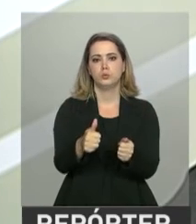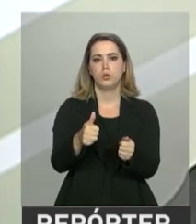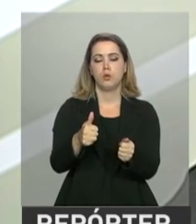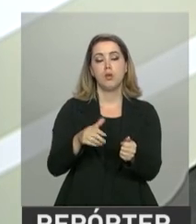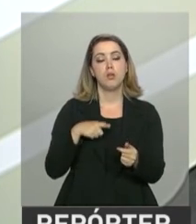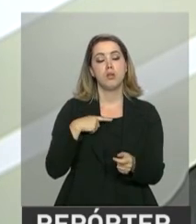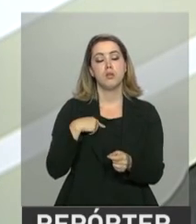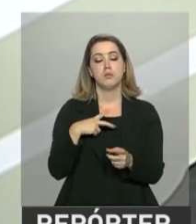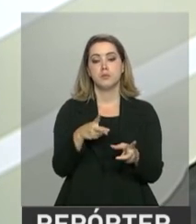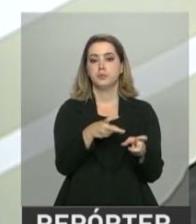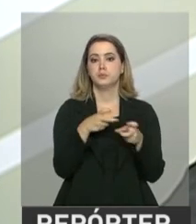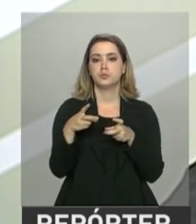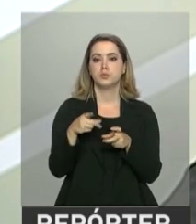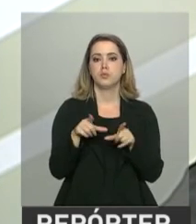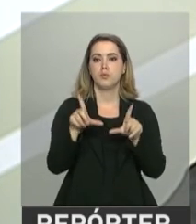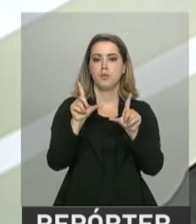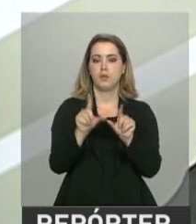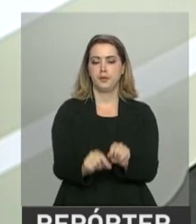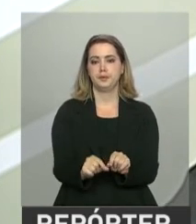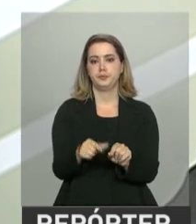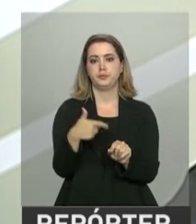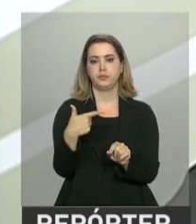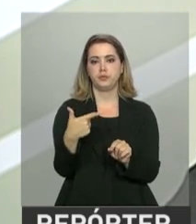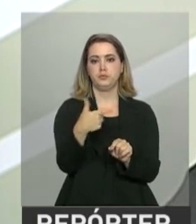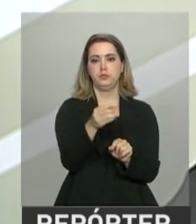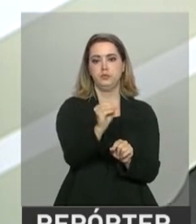a previsão é uma redução de 230 milhões por ano